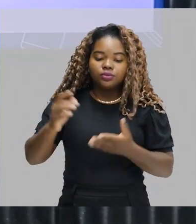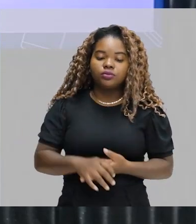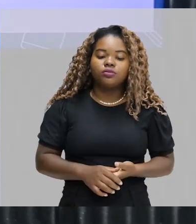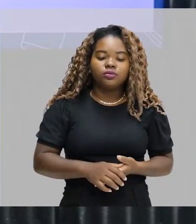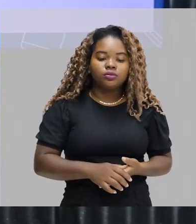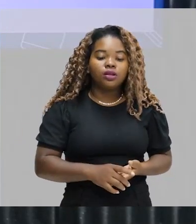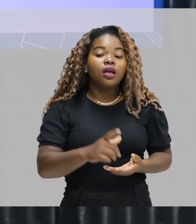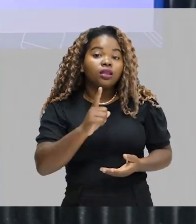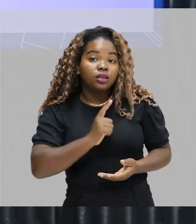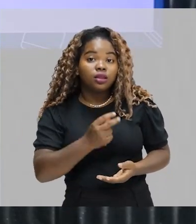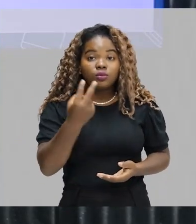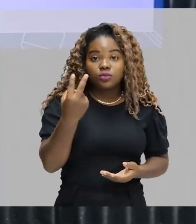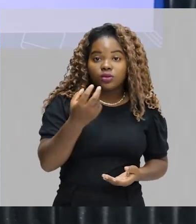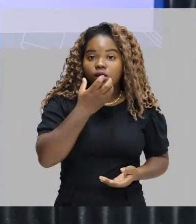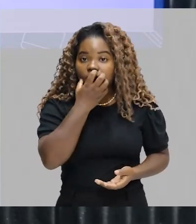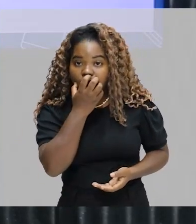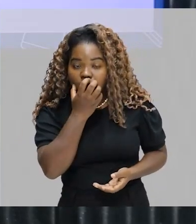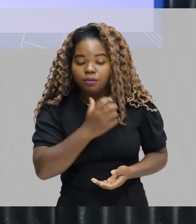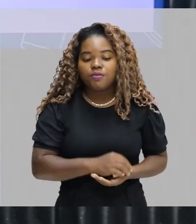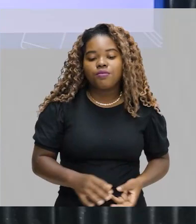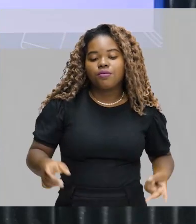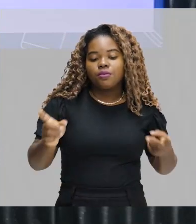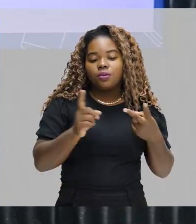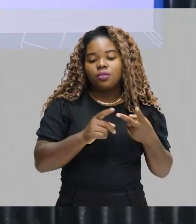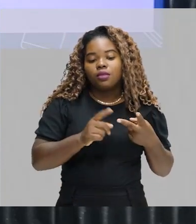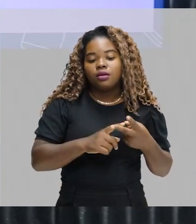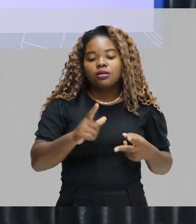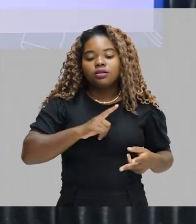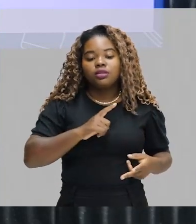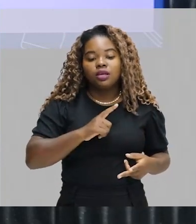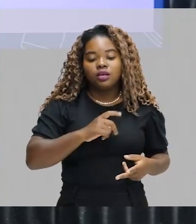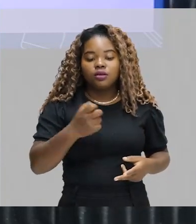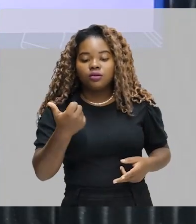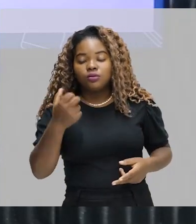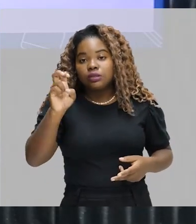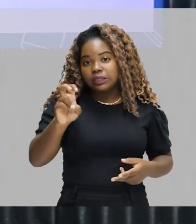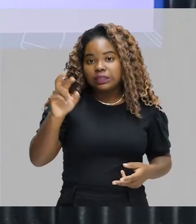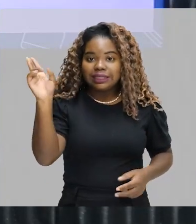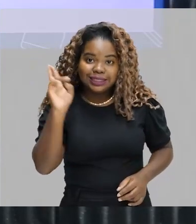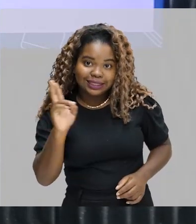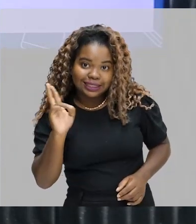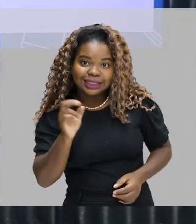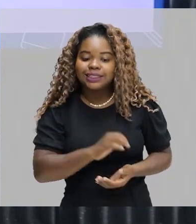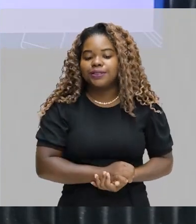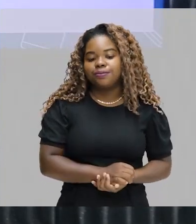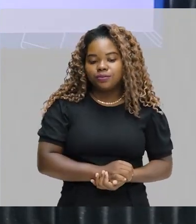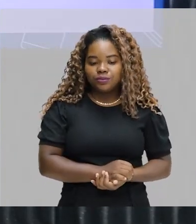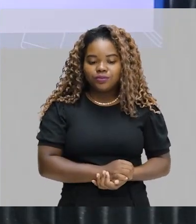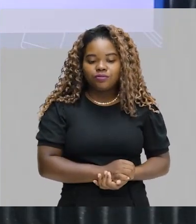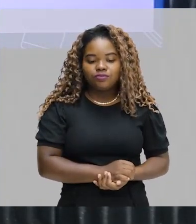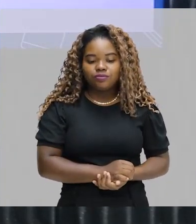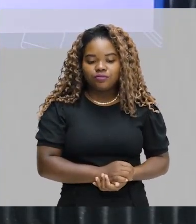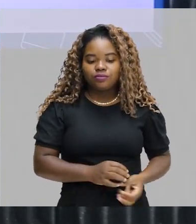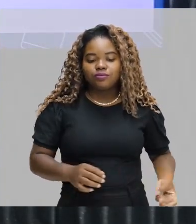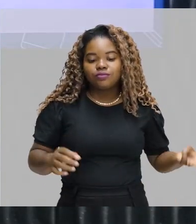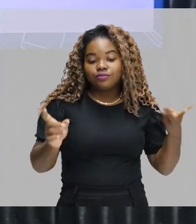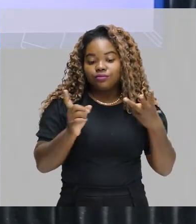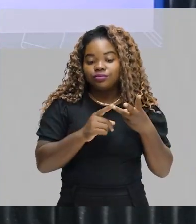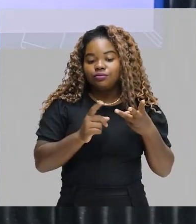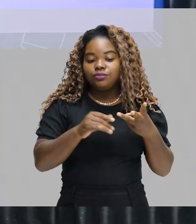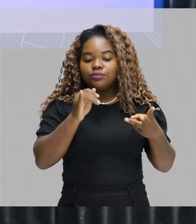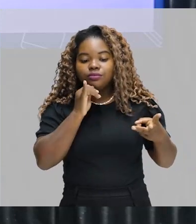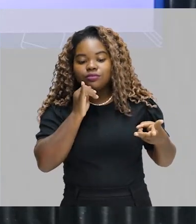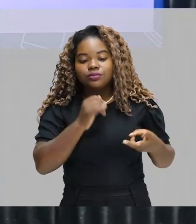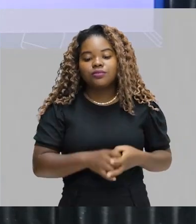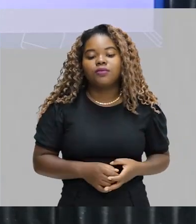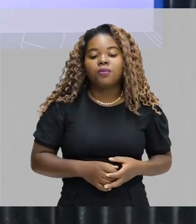have $15. Eu tenho $15. There are 12 birds. Há